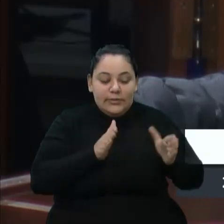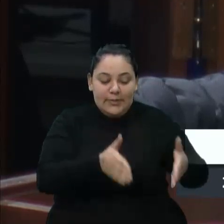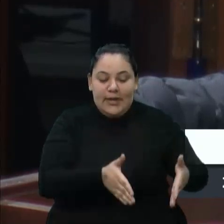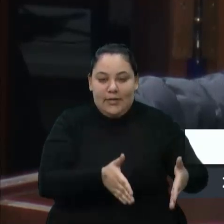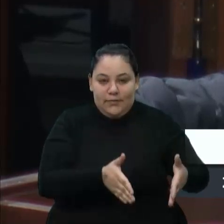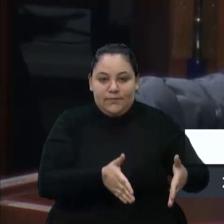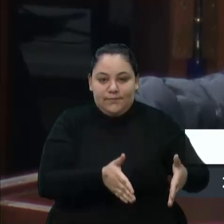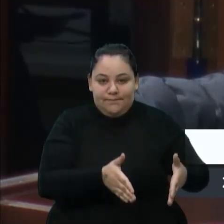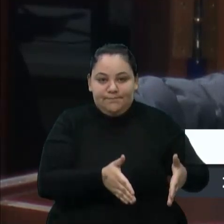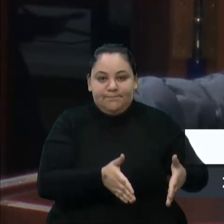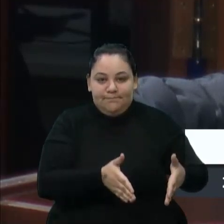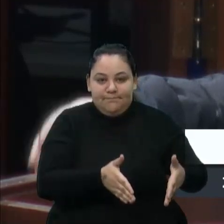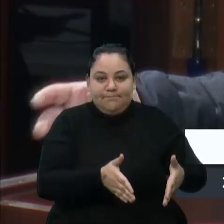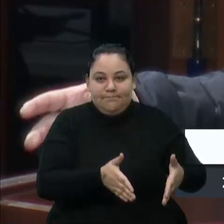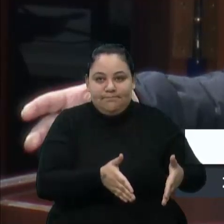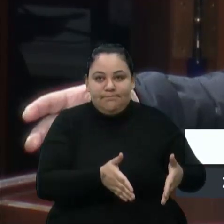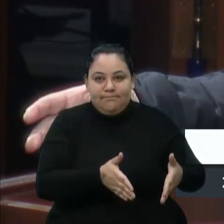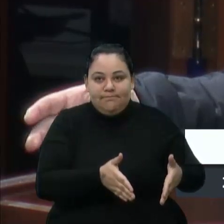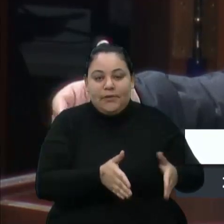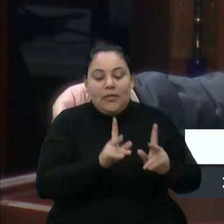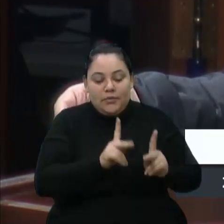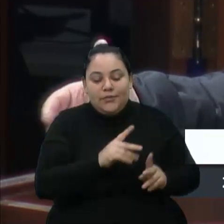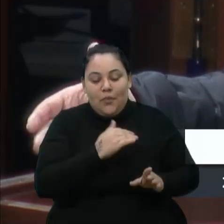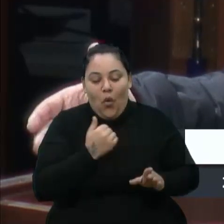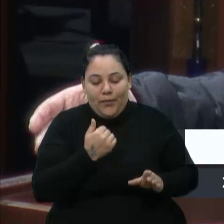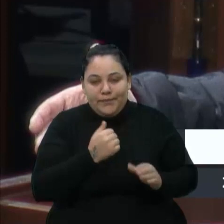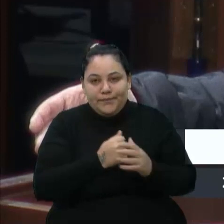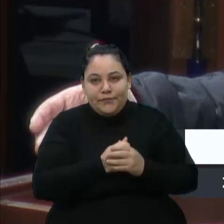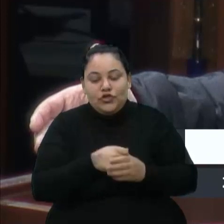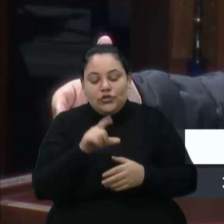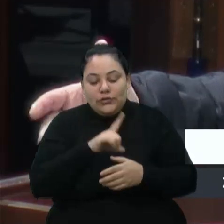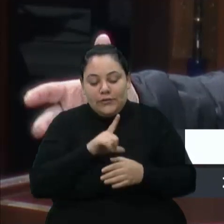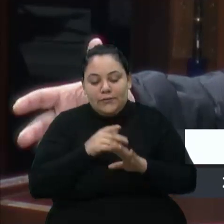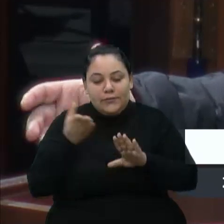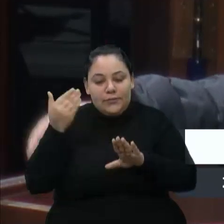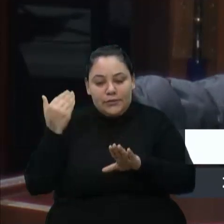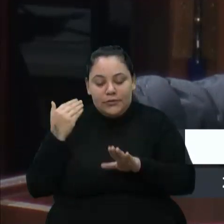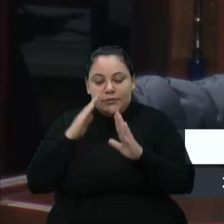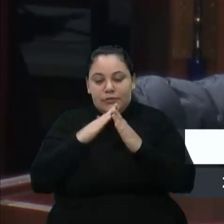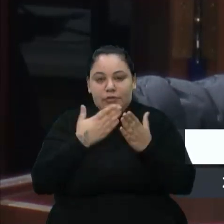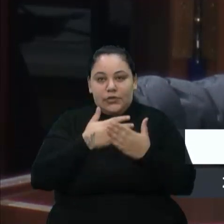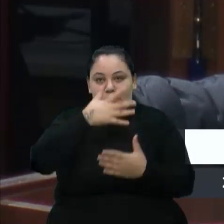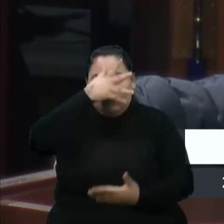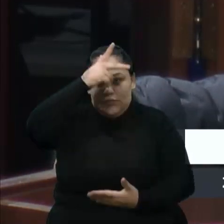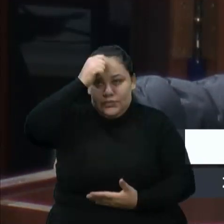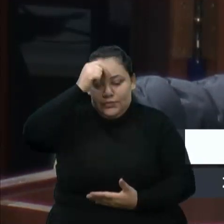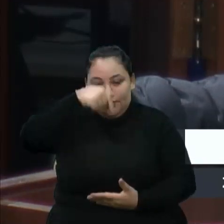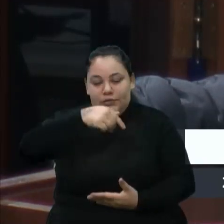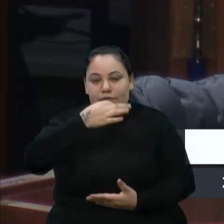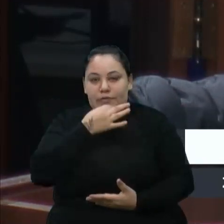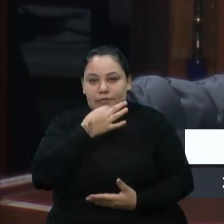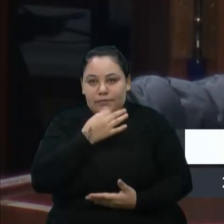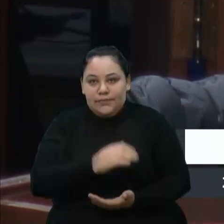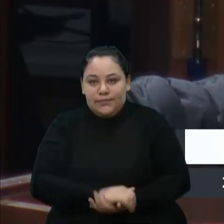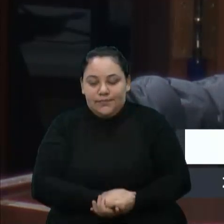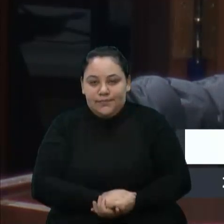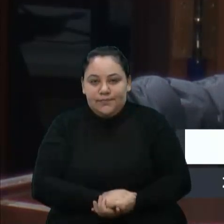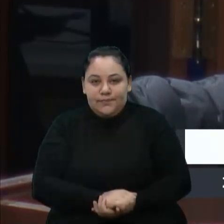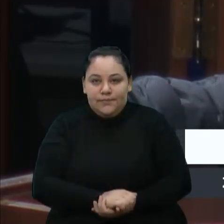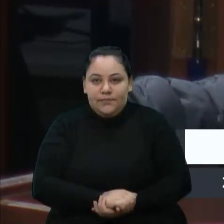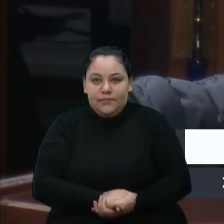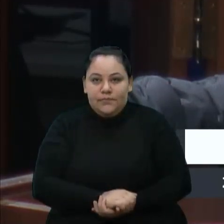há algum tempo atrás, uma escola municipal aqui de Caxias do Sul, aqui de Caxias do Sul, que foi